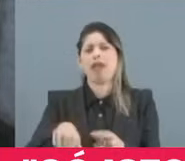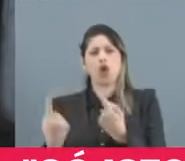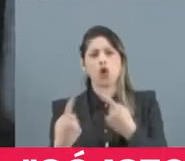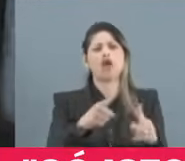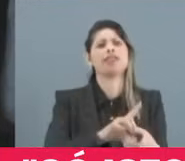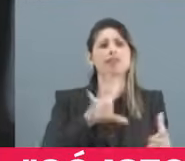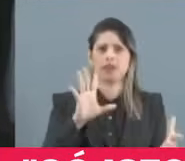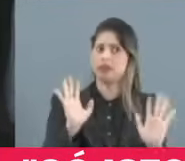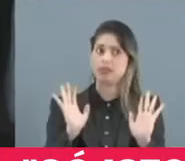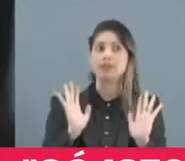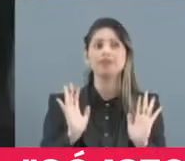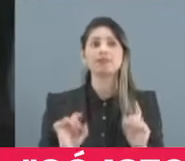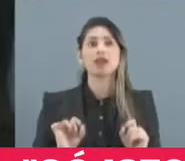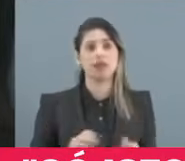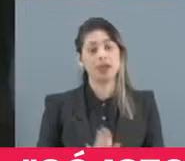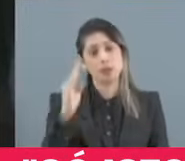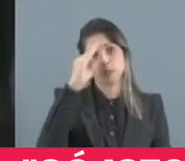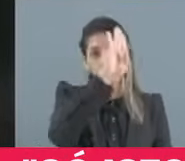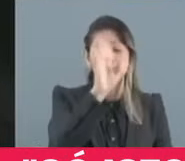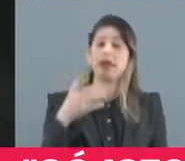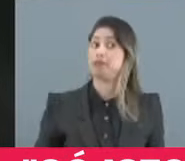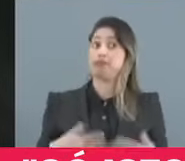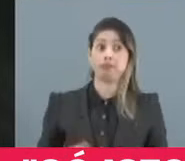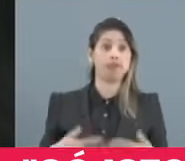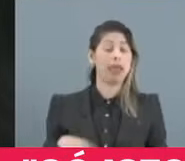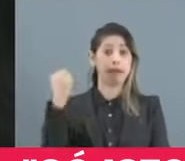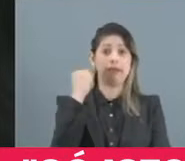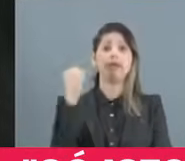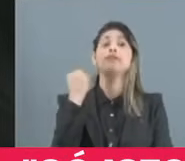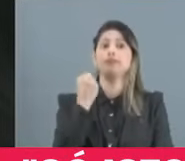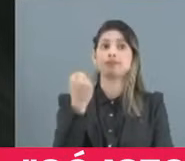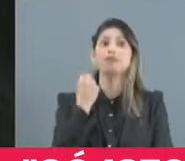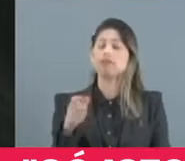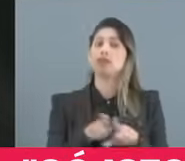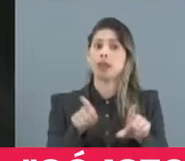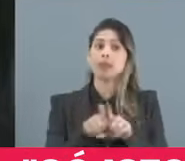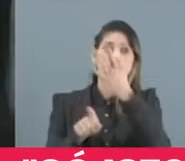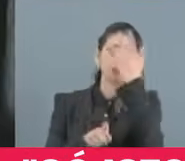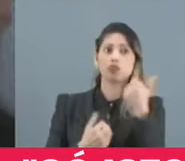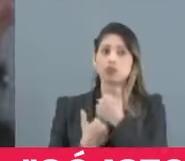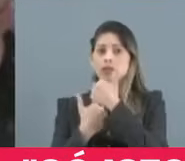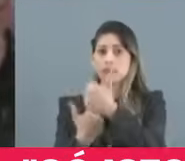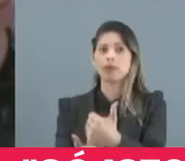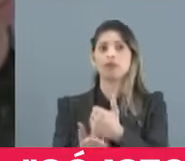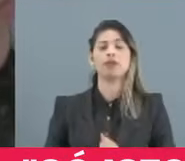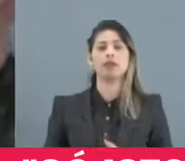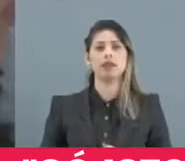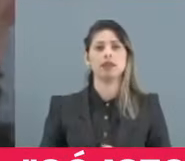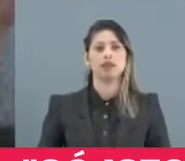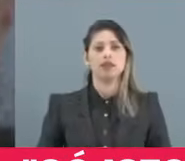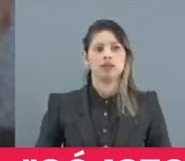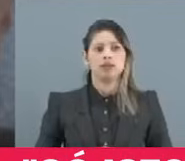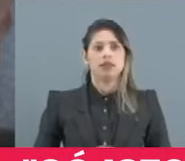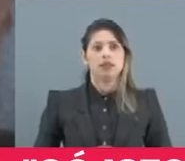Aliás, eu quero falar aqui que a situação do presidente Bolsonaro, ela é muito delicada. E dos seus apoiadores, porque se você